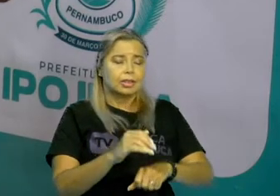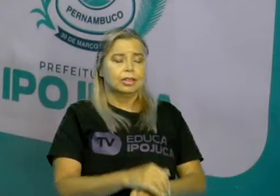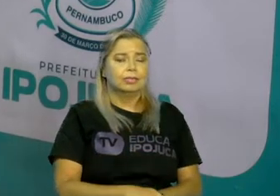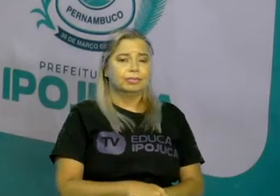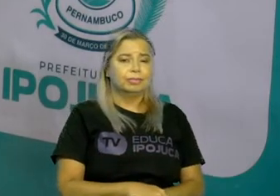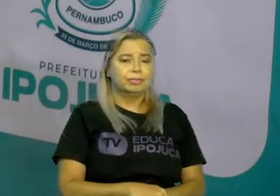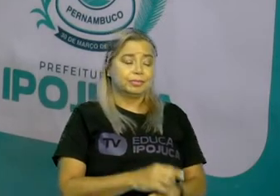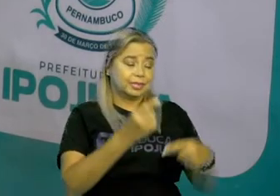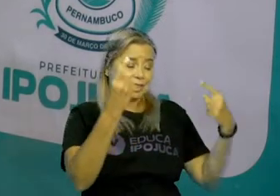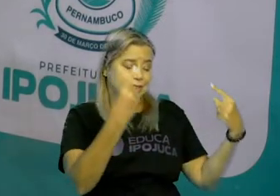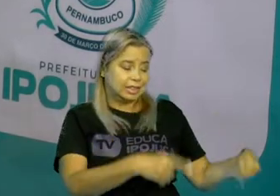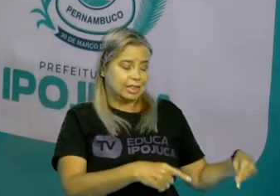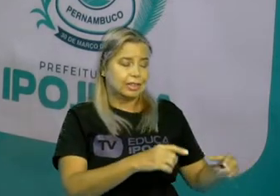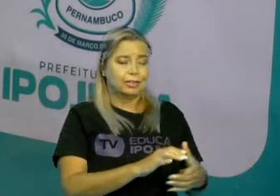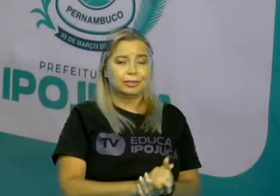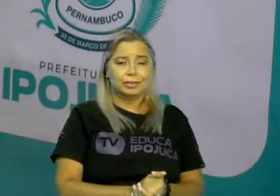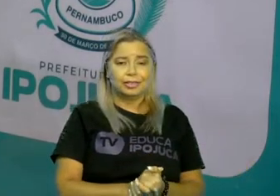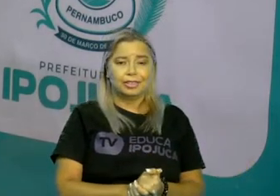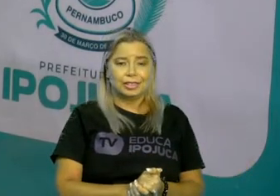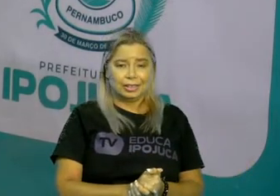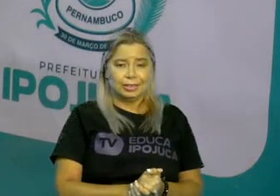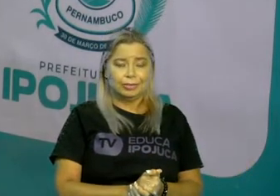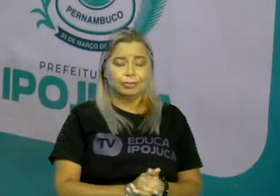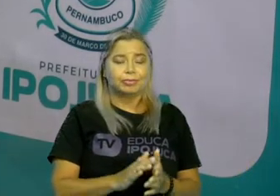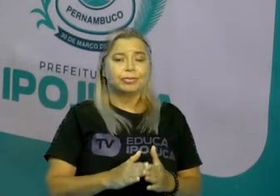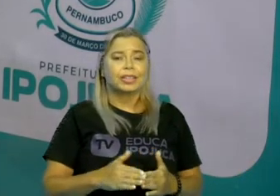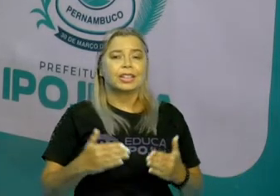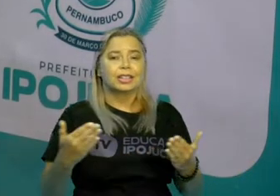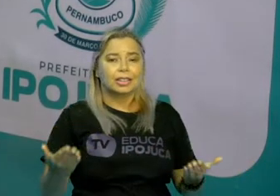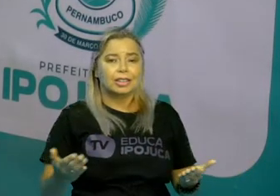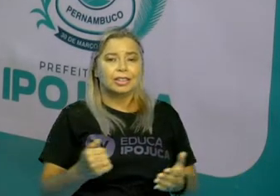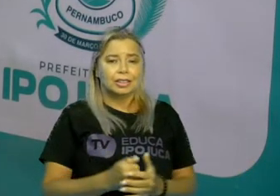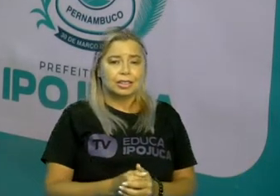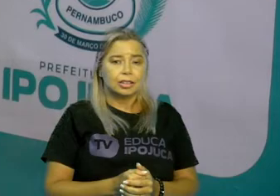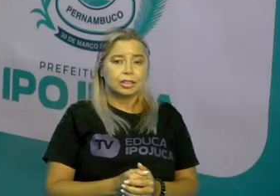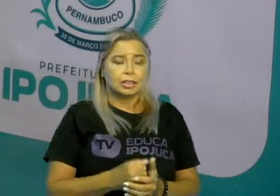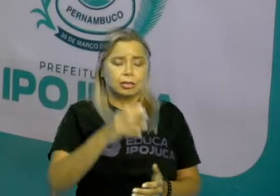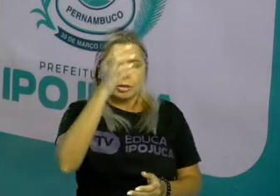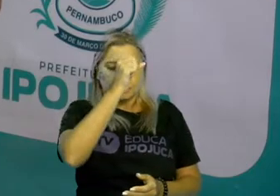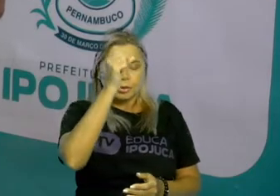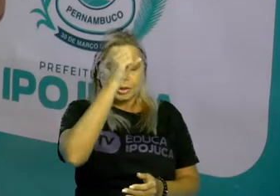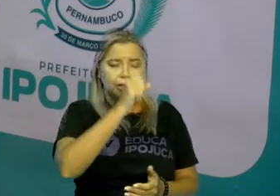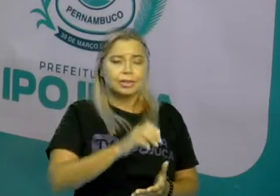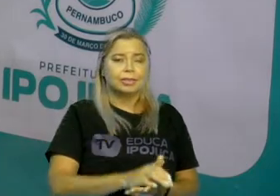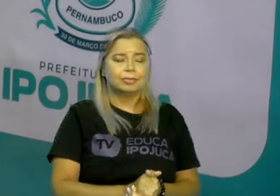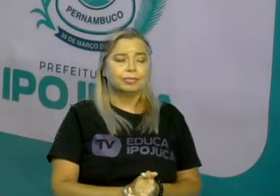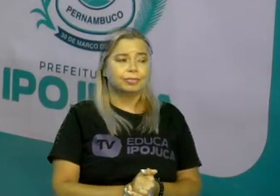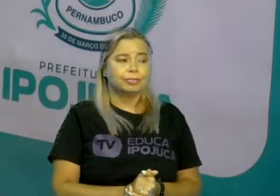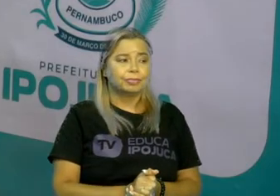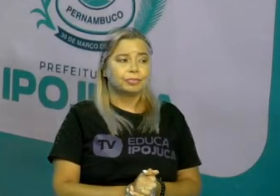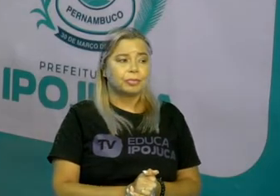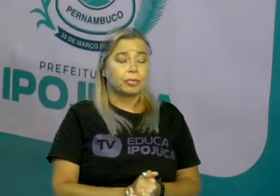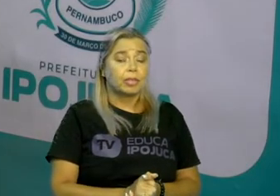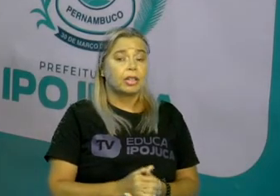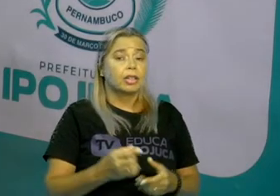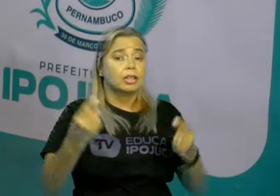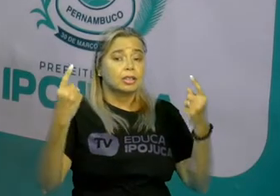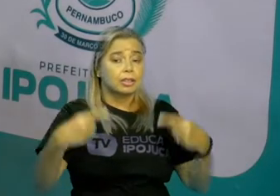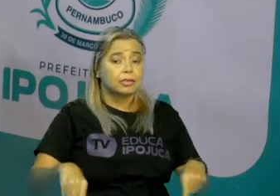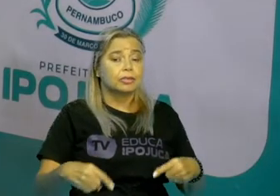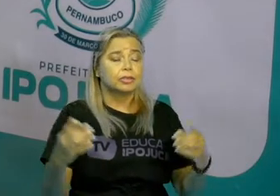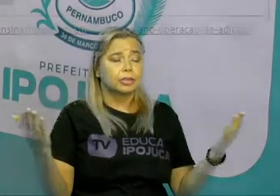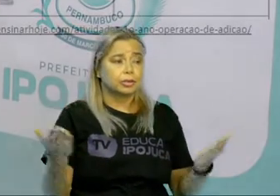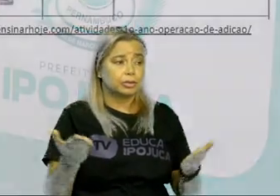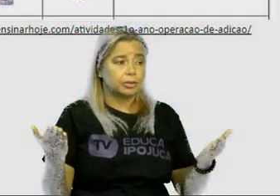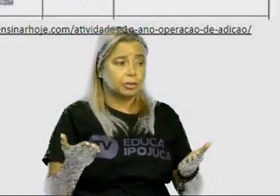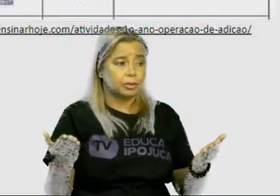Penas que aprender praticando e assim crescer nos estudos e o nosso desafio de hoje